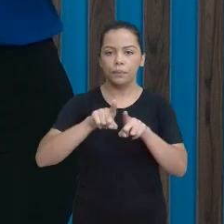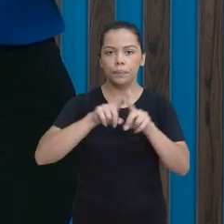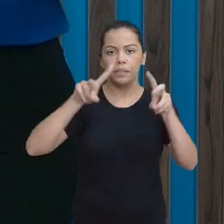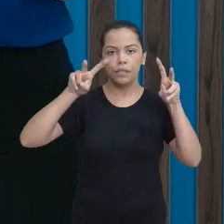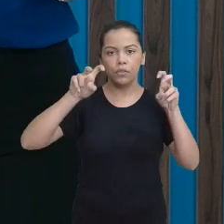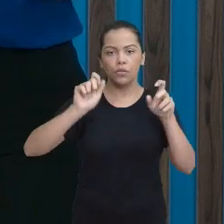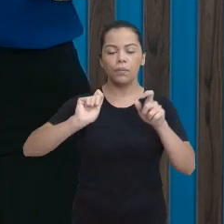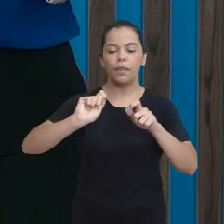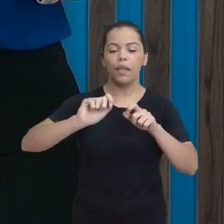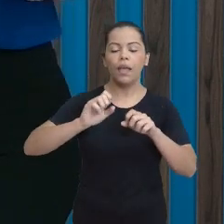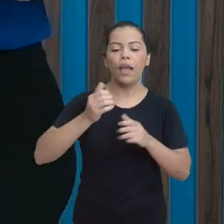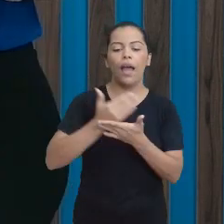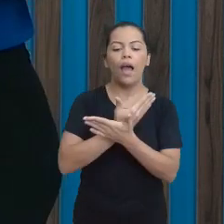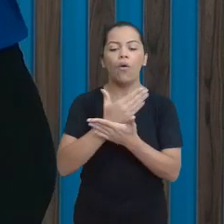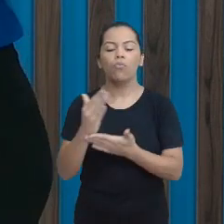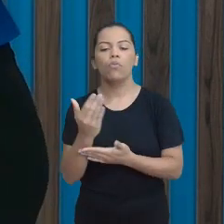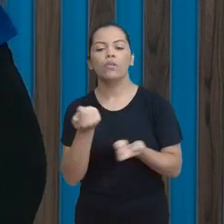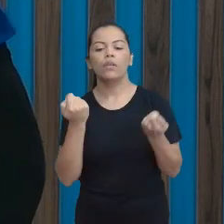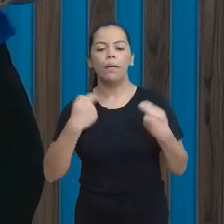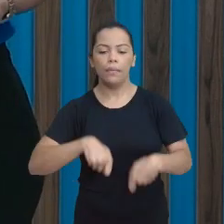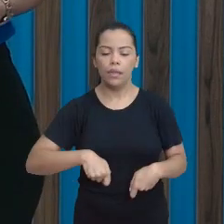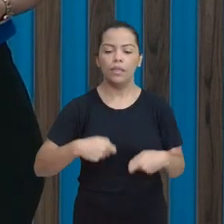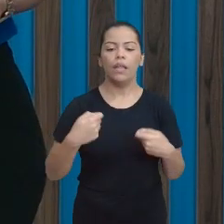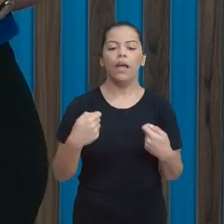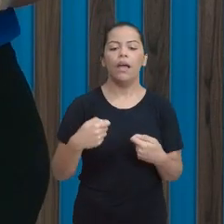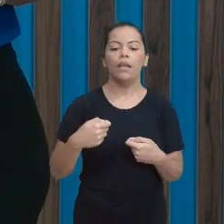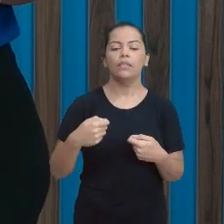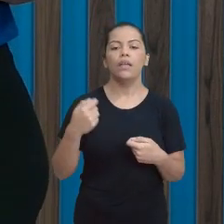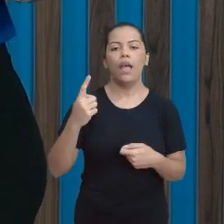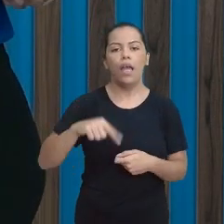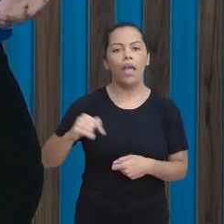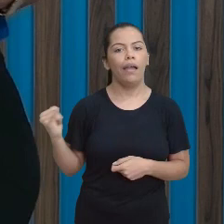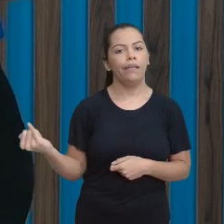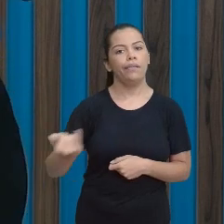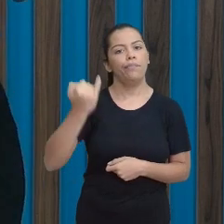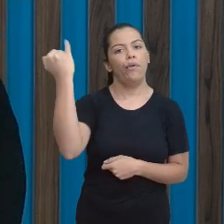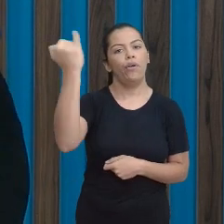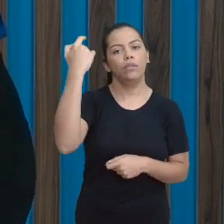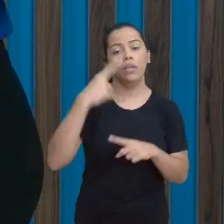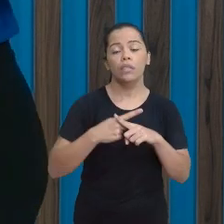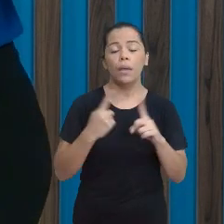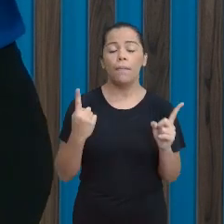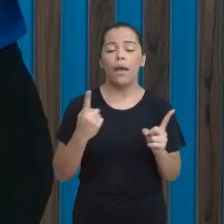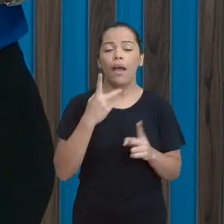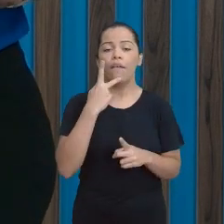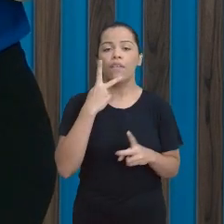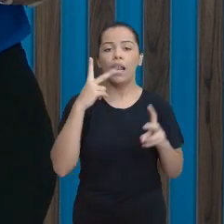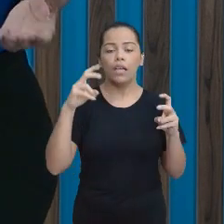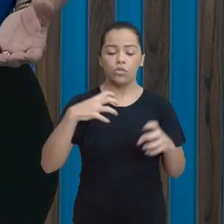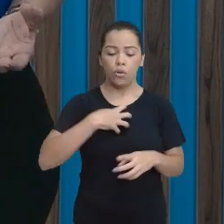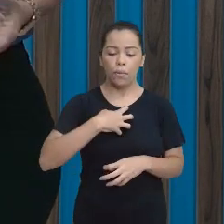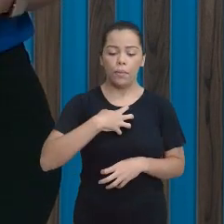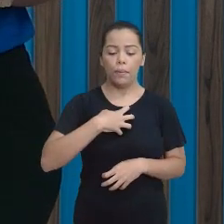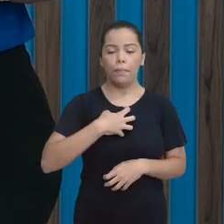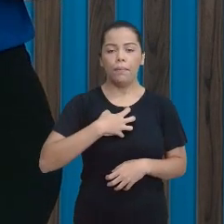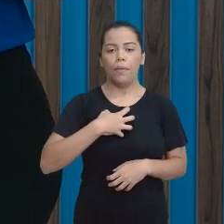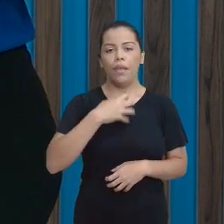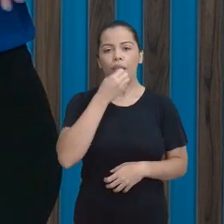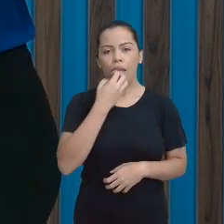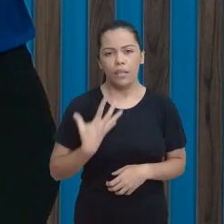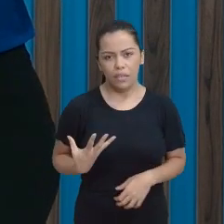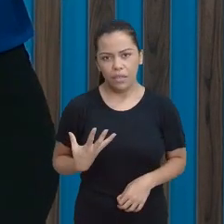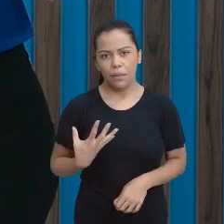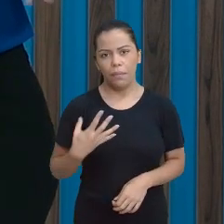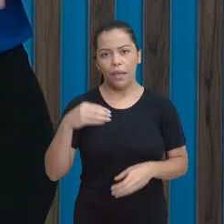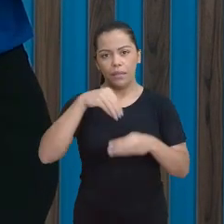algumas habilidades e algumas competências são indispensáveis. Mas, falar de bem-estar no contexto da escola, a gente